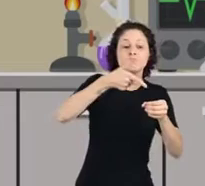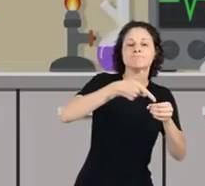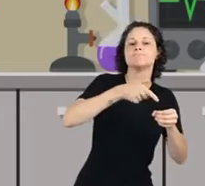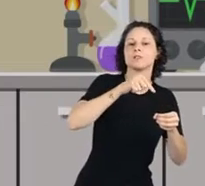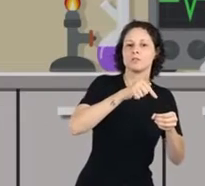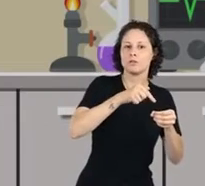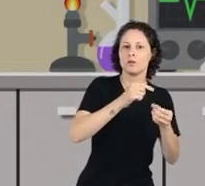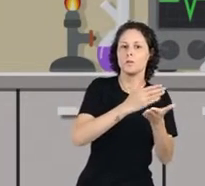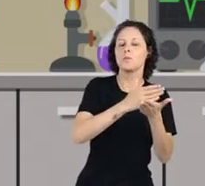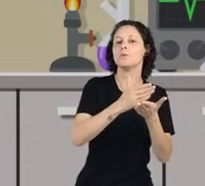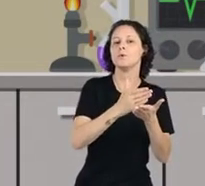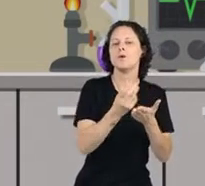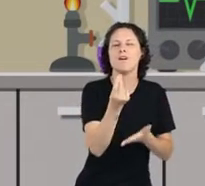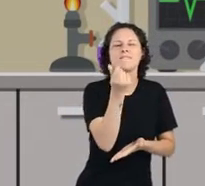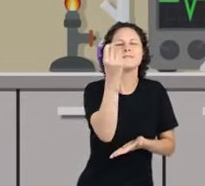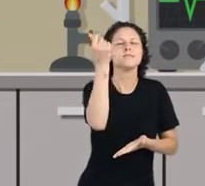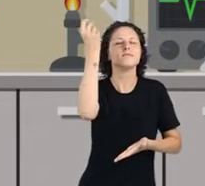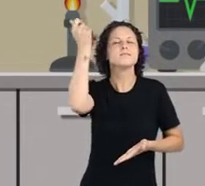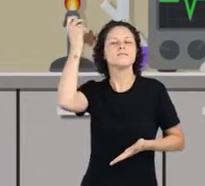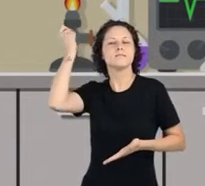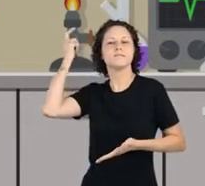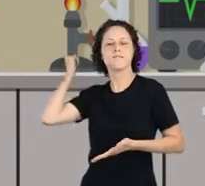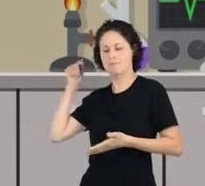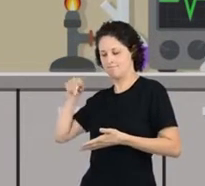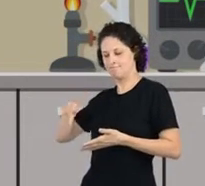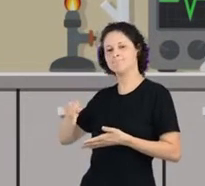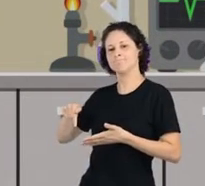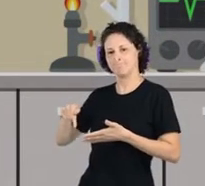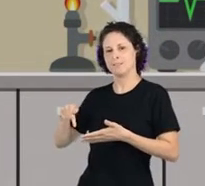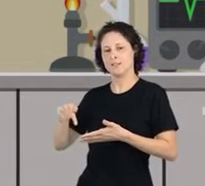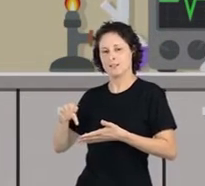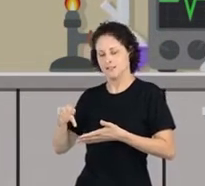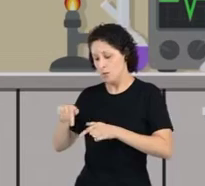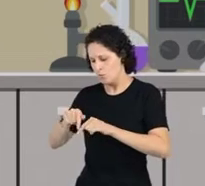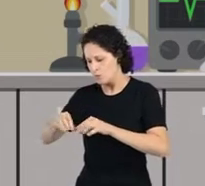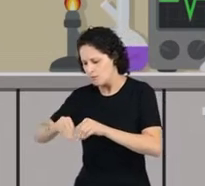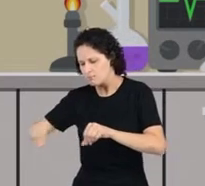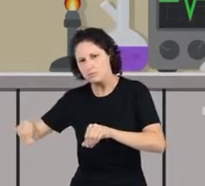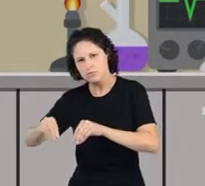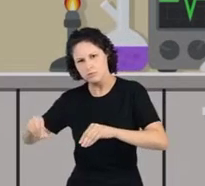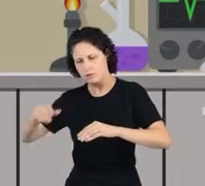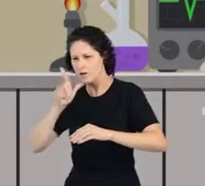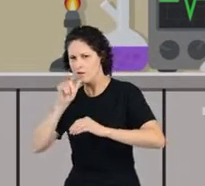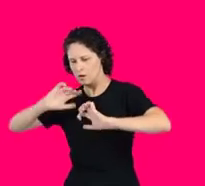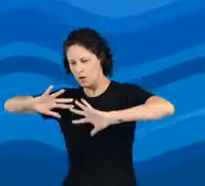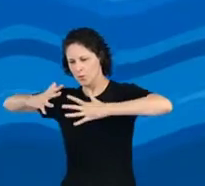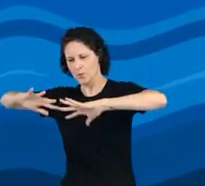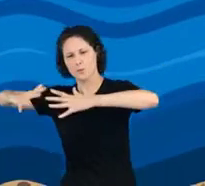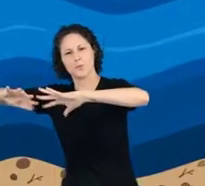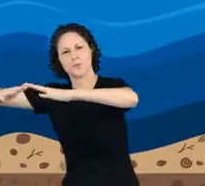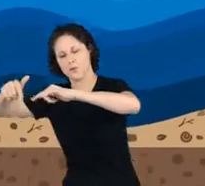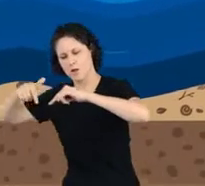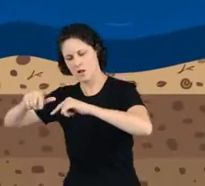O petróleo foi formado pela matéria orgânica, que são os restos de animais e plantas mortas. Acredita-se